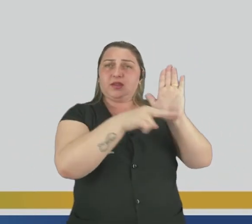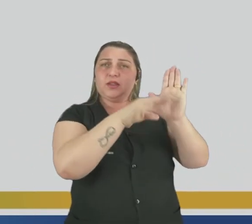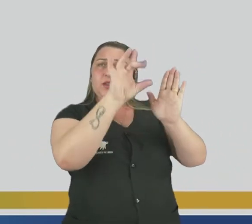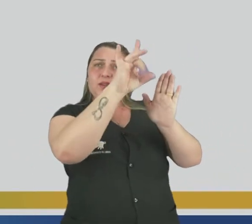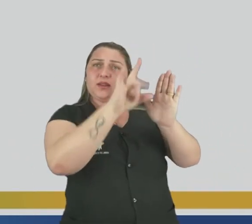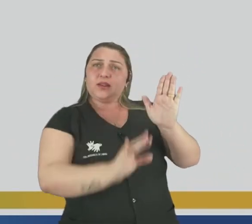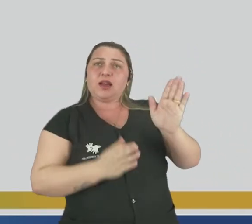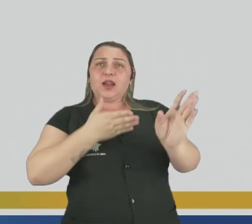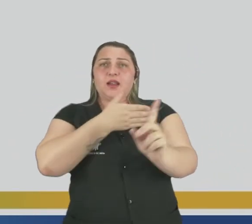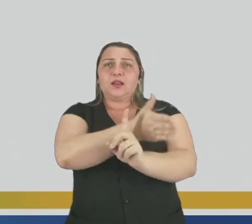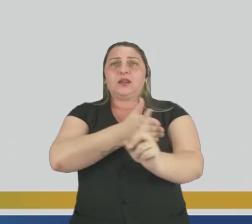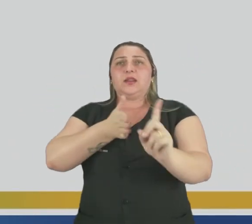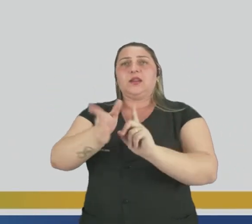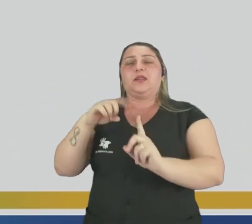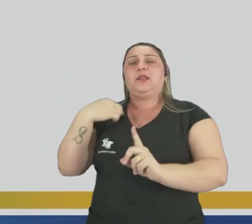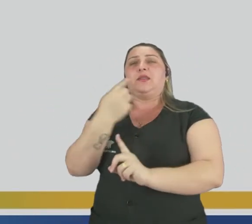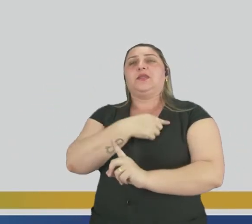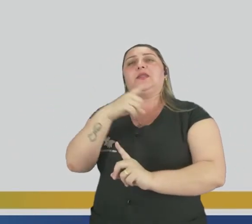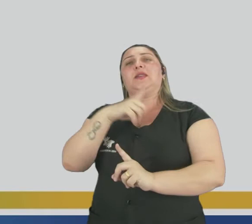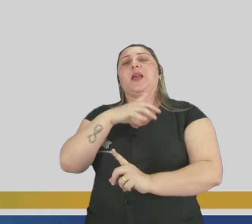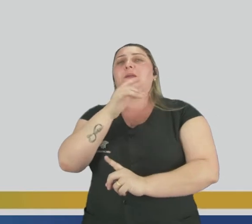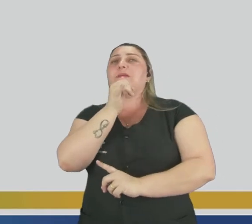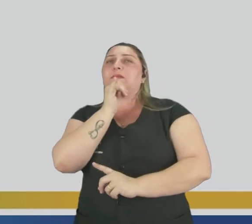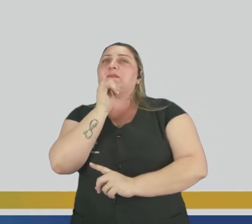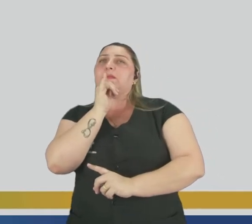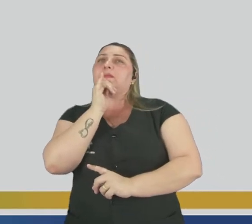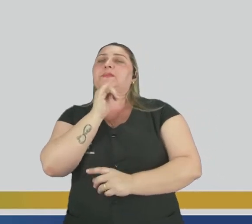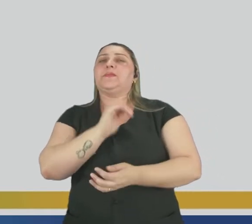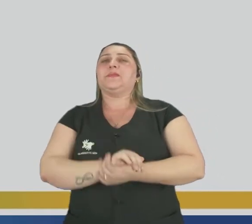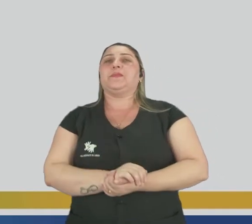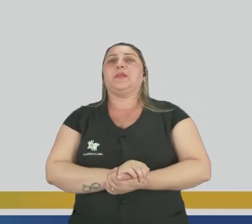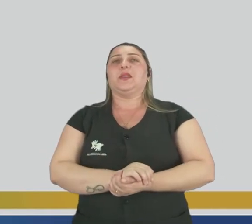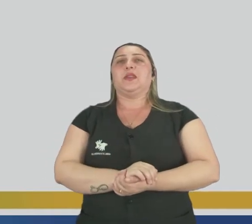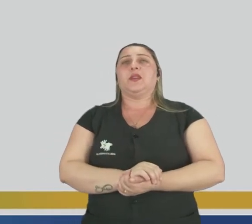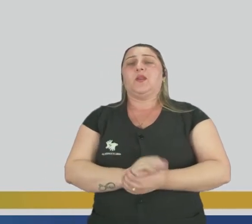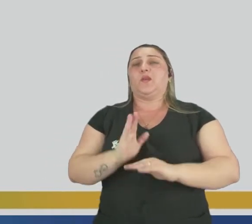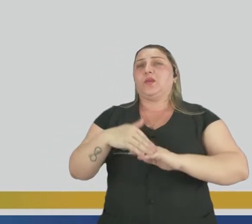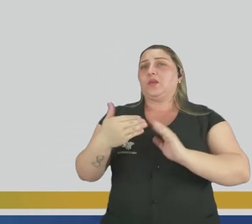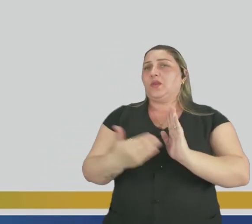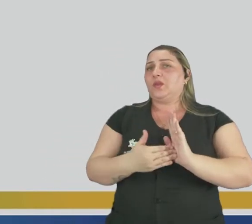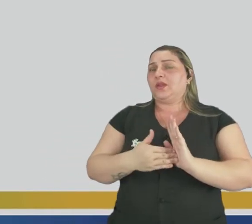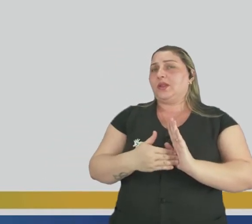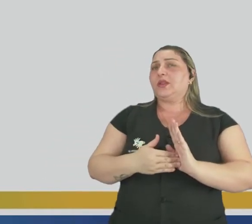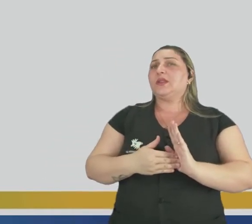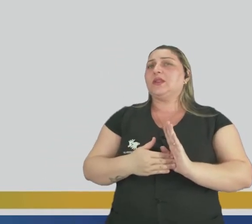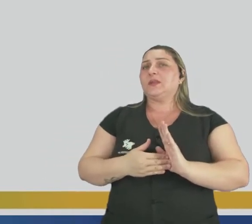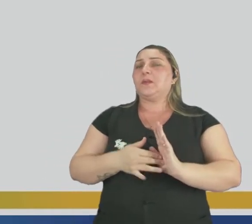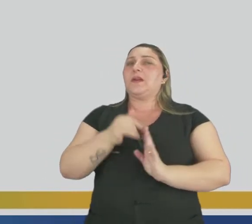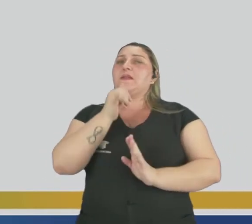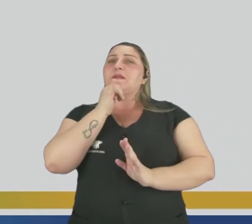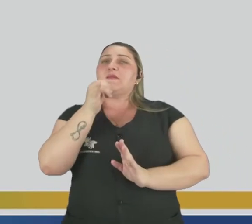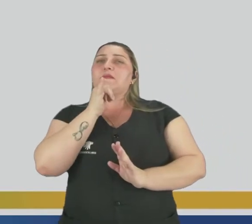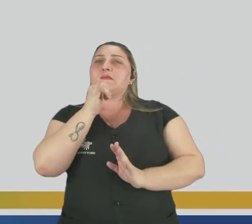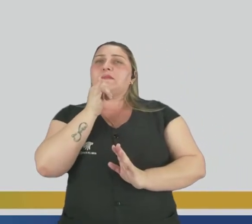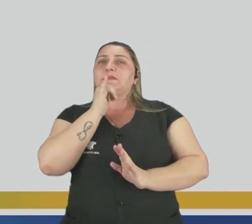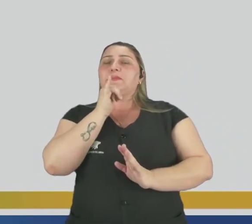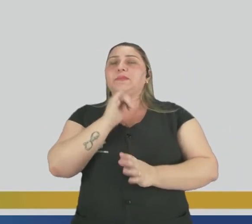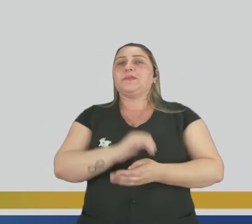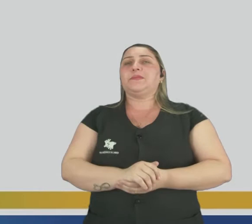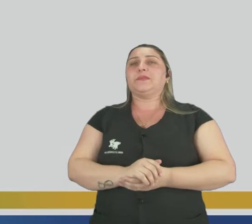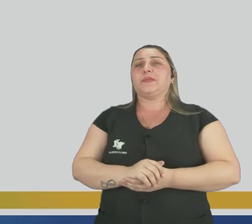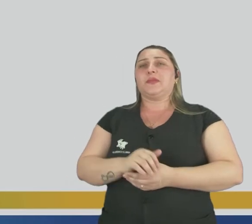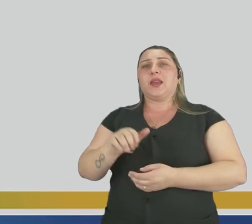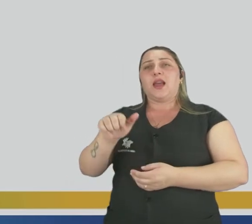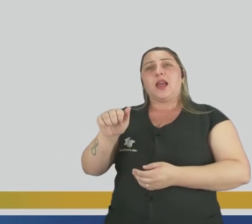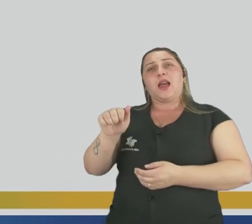cada modalidade, nós temos os exemplos, né? Todas as modalidades de ginástica, por exemplo, acrobática,